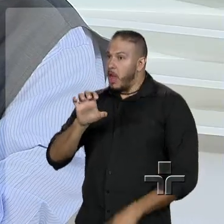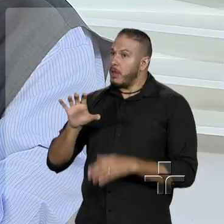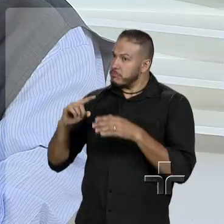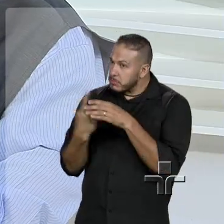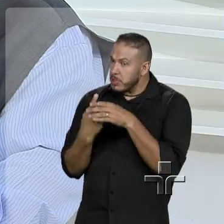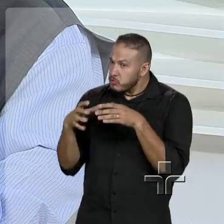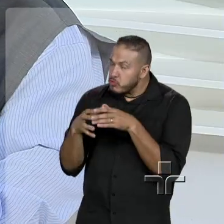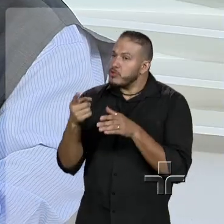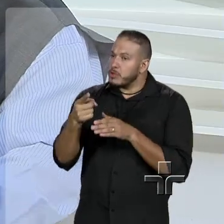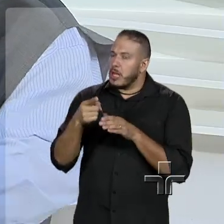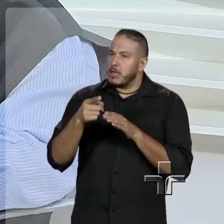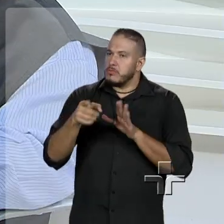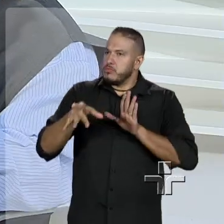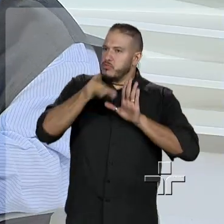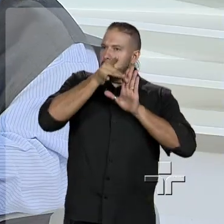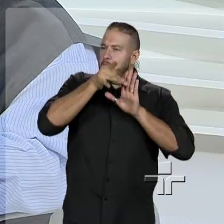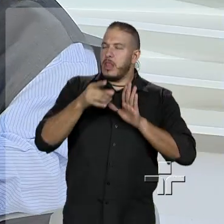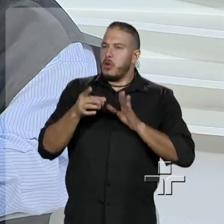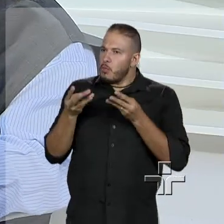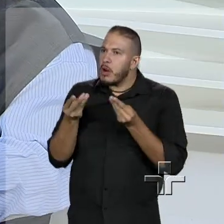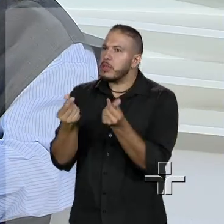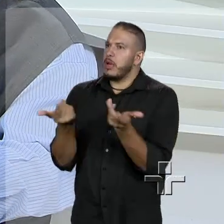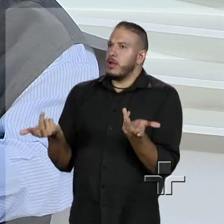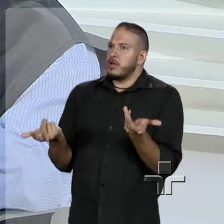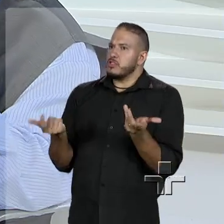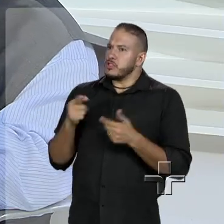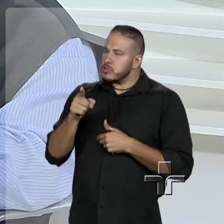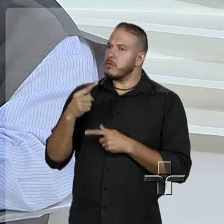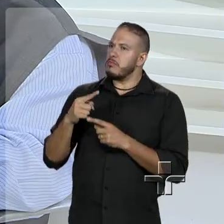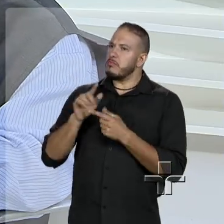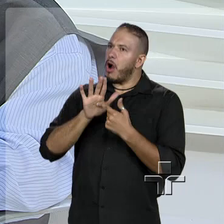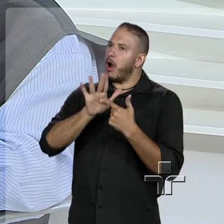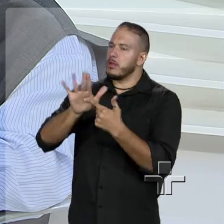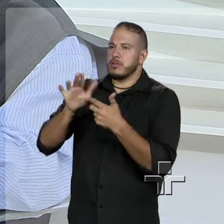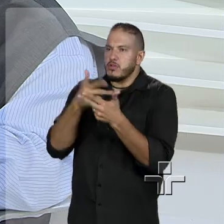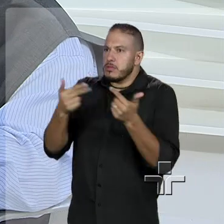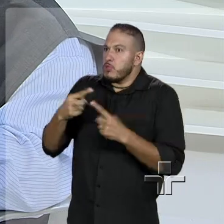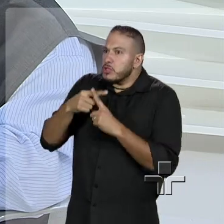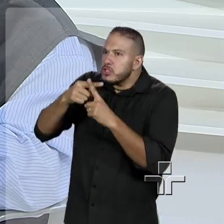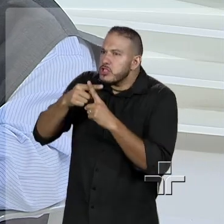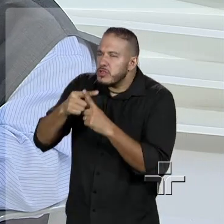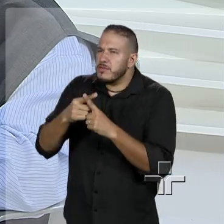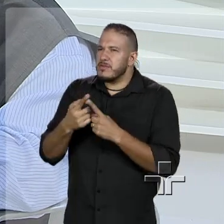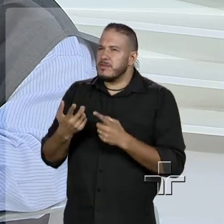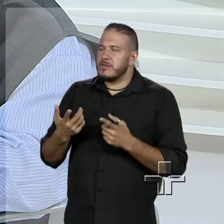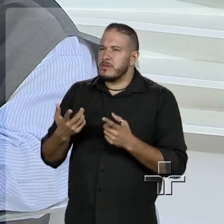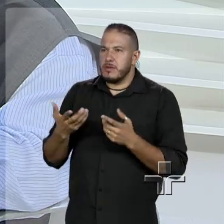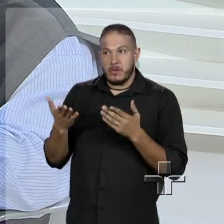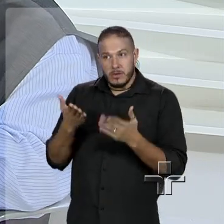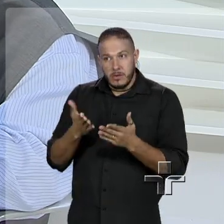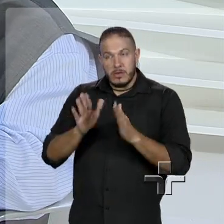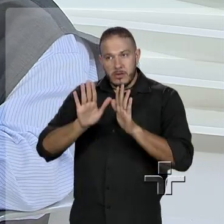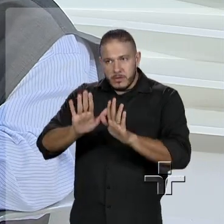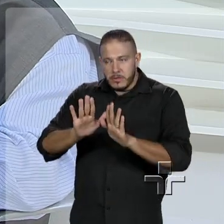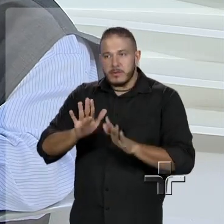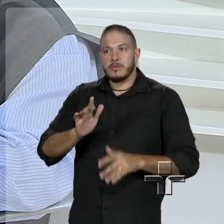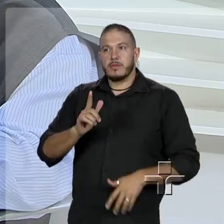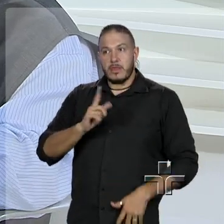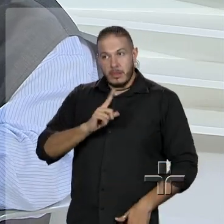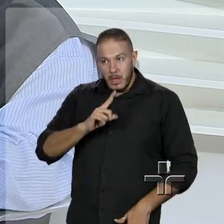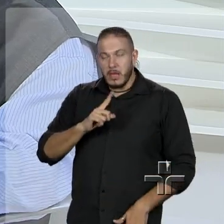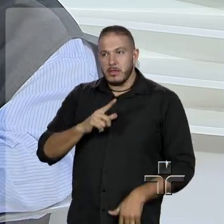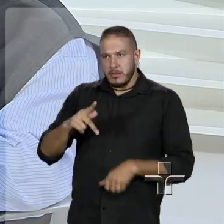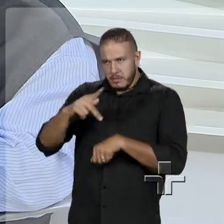tá certo? Tem coisas positivas. Agora, existe